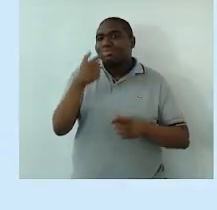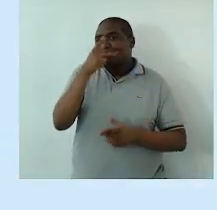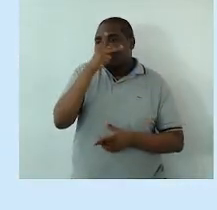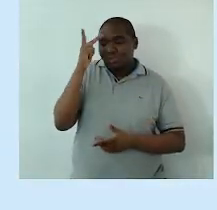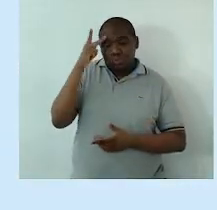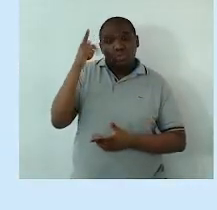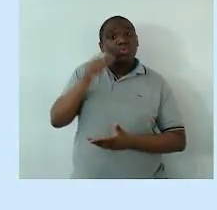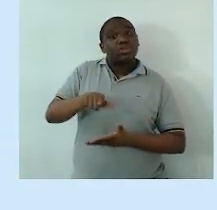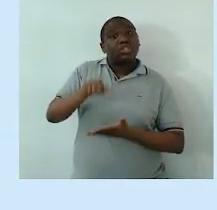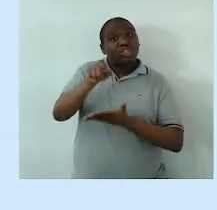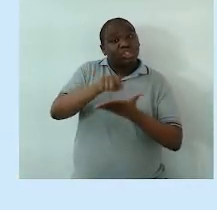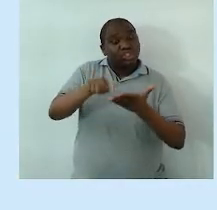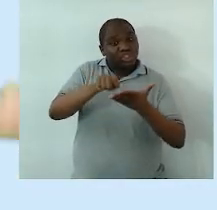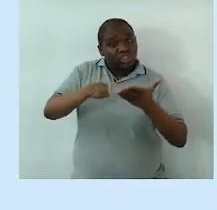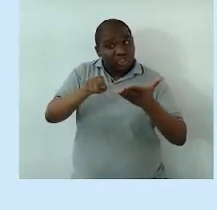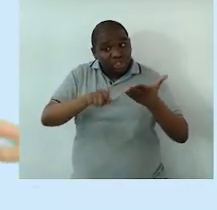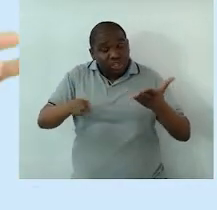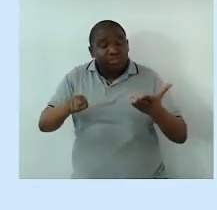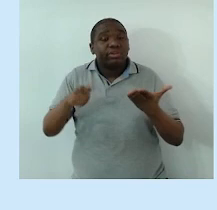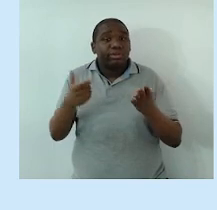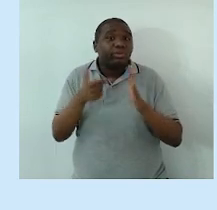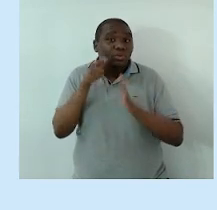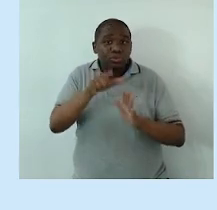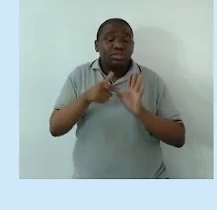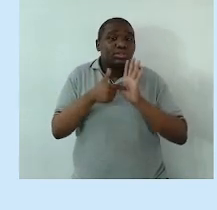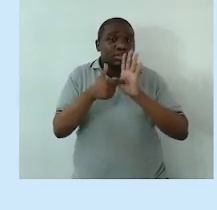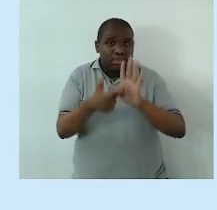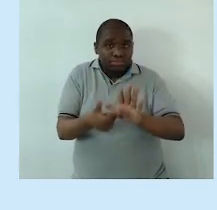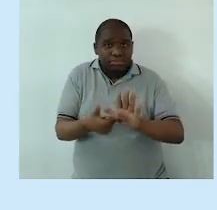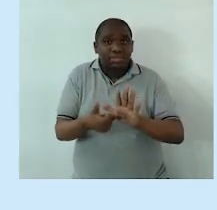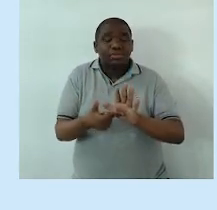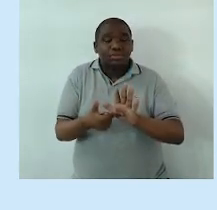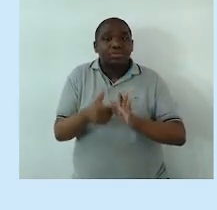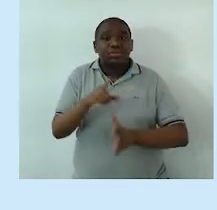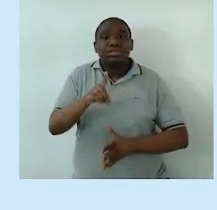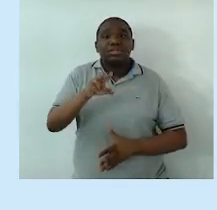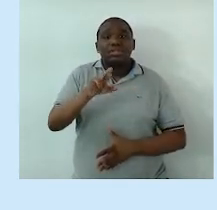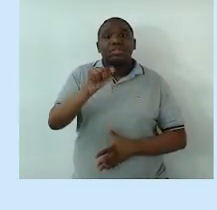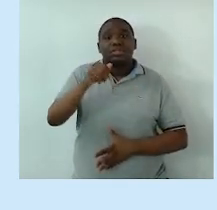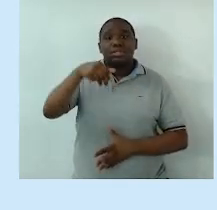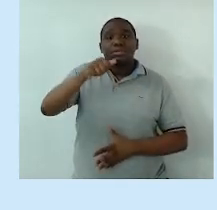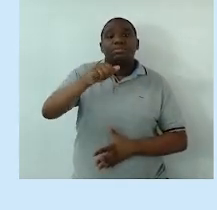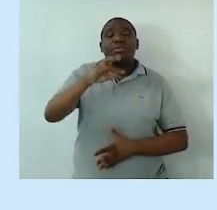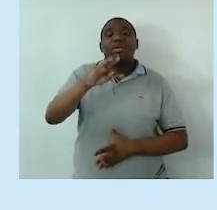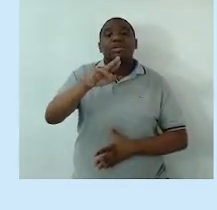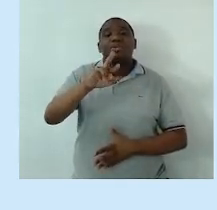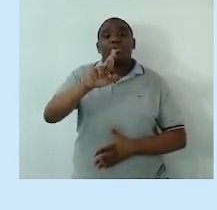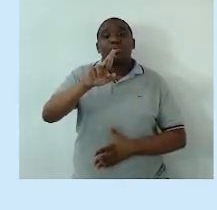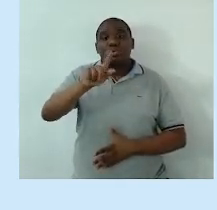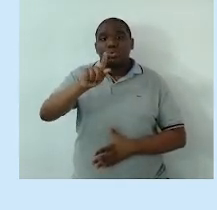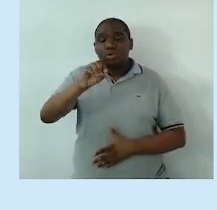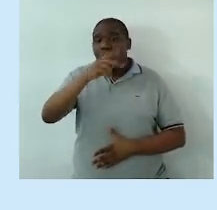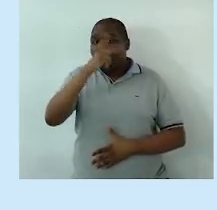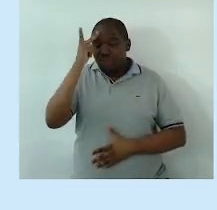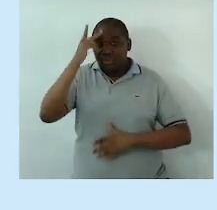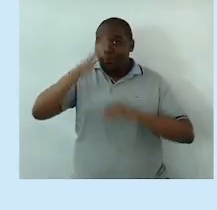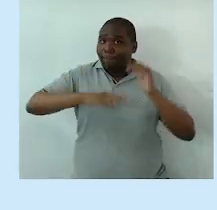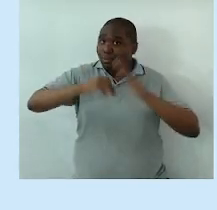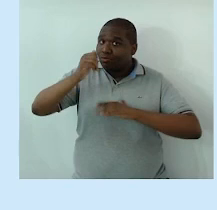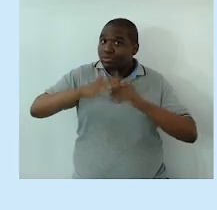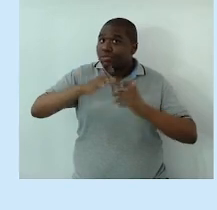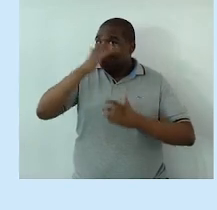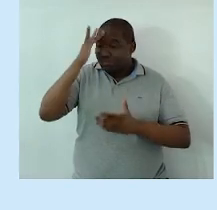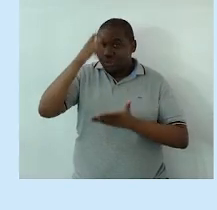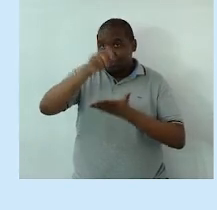escrever uma peça para ser representada, no intuito de ser representada, e o dramaturgo justamente é o profissional, é o escritor